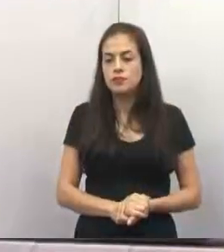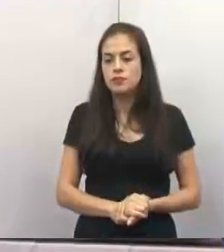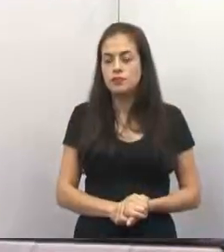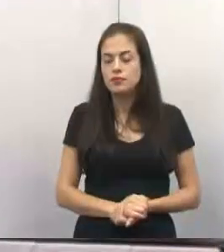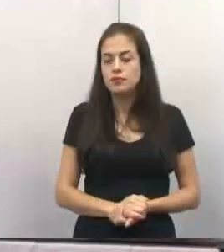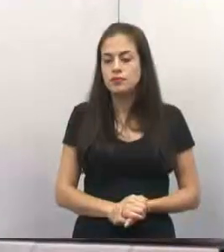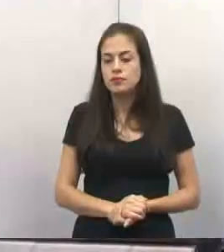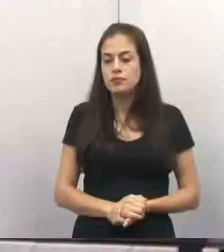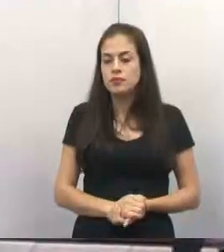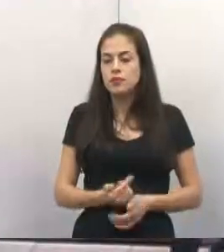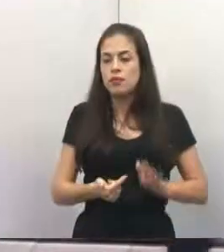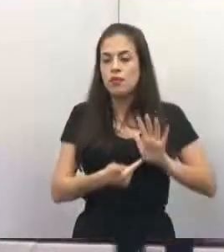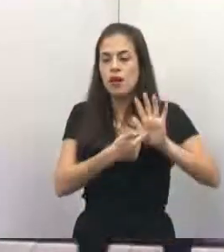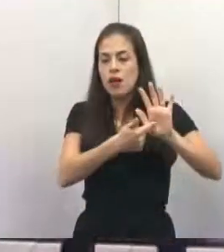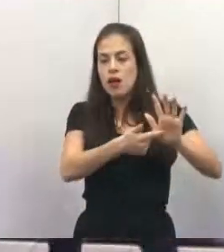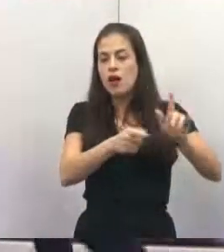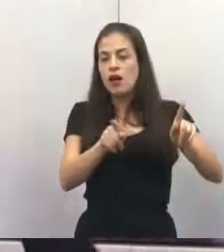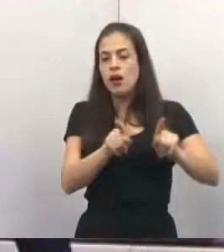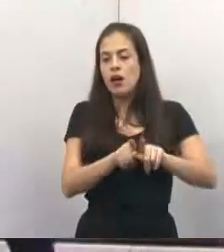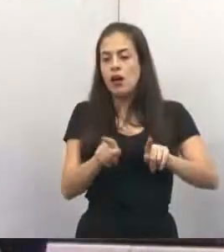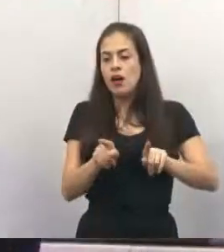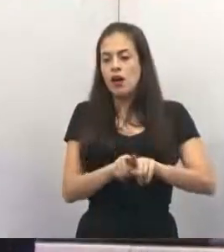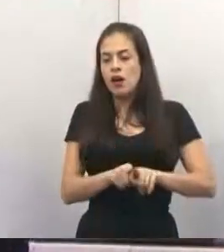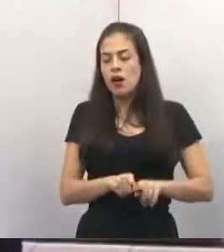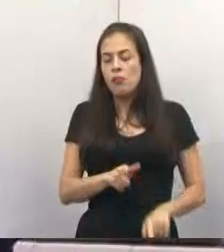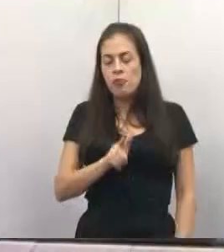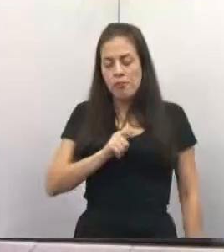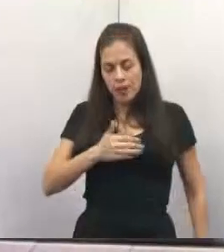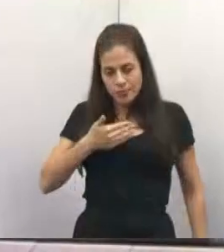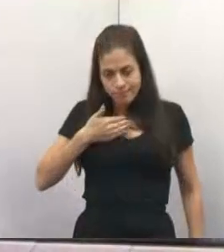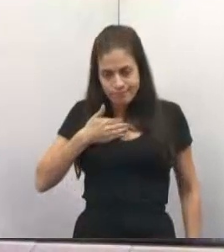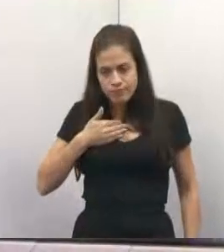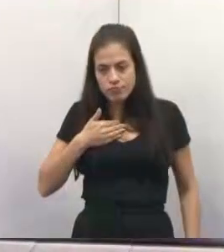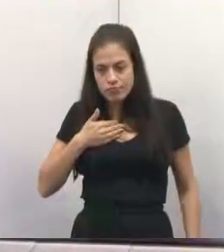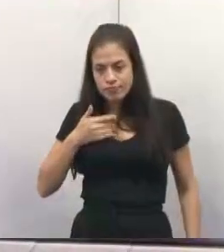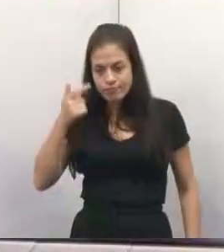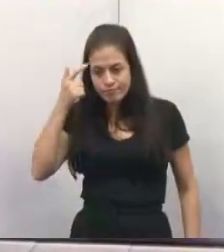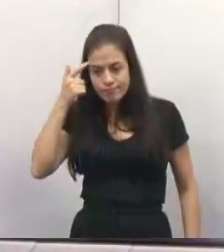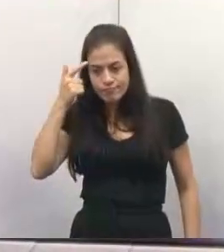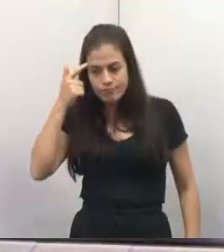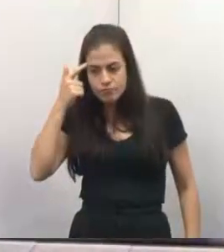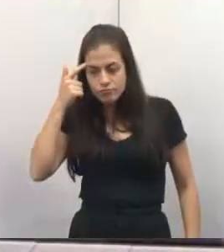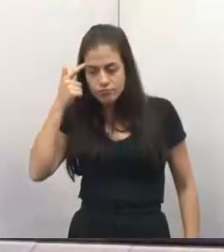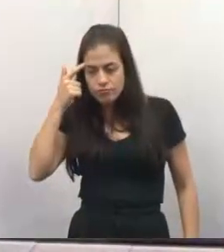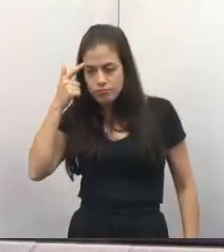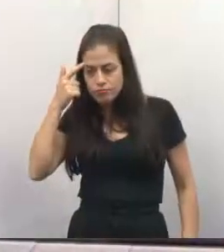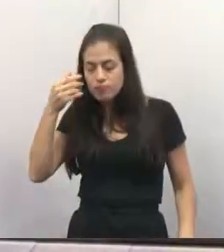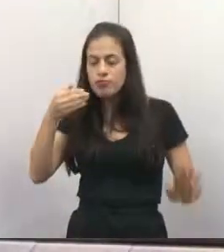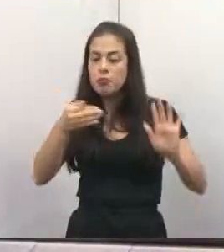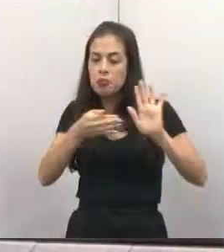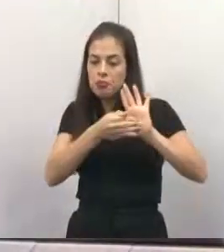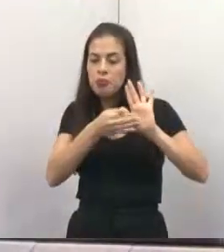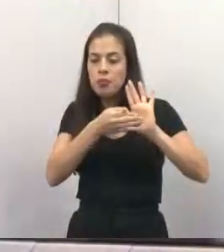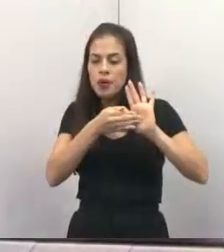e pontuar também, né, houve também da minha parte a intenção de